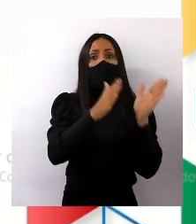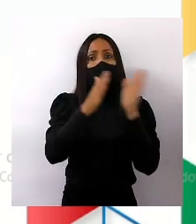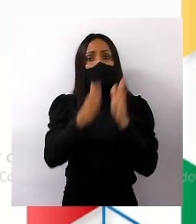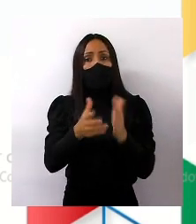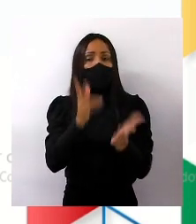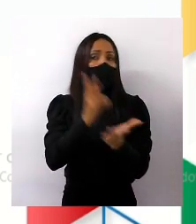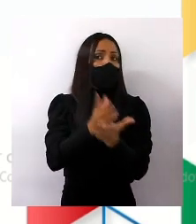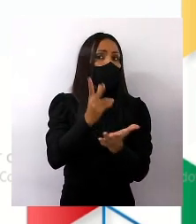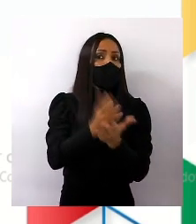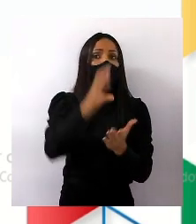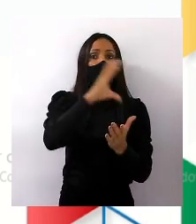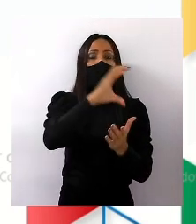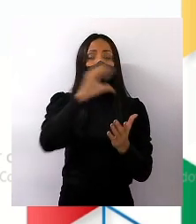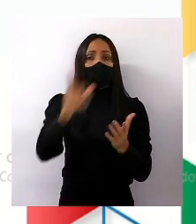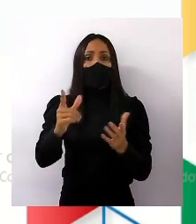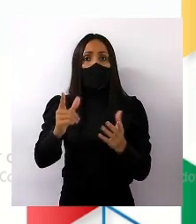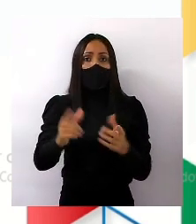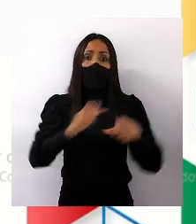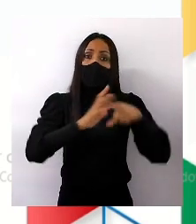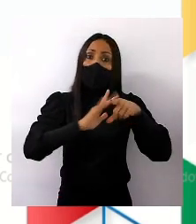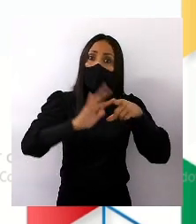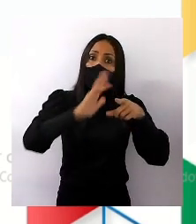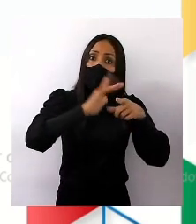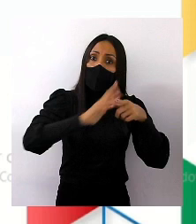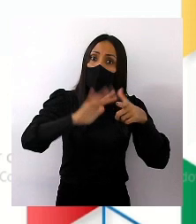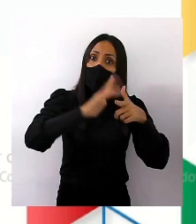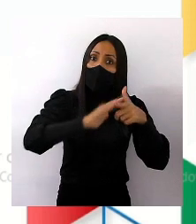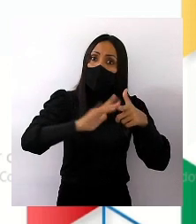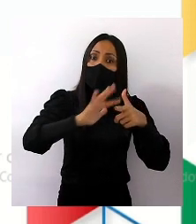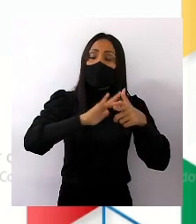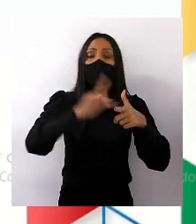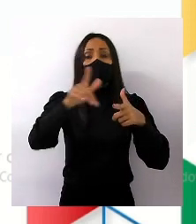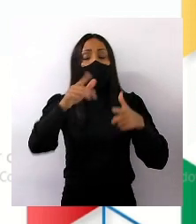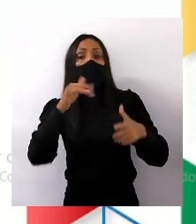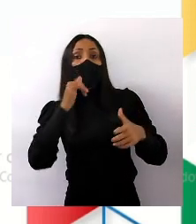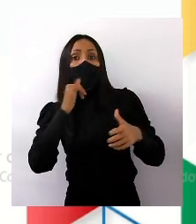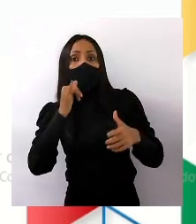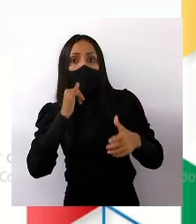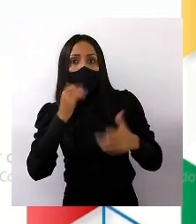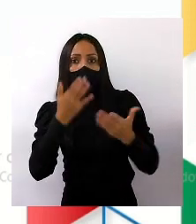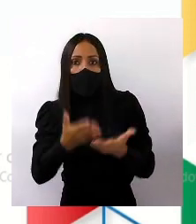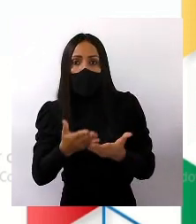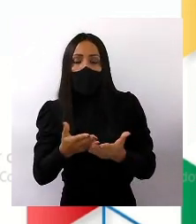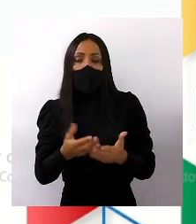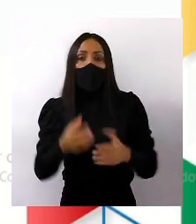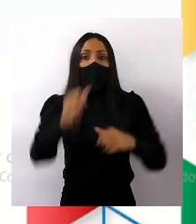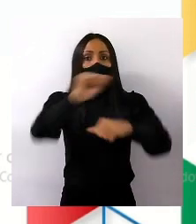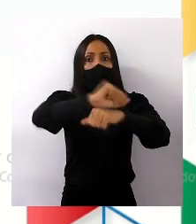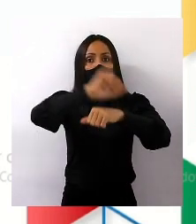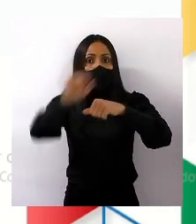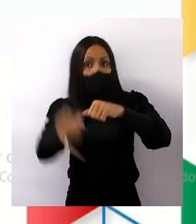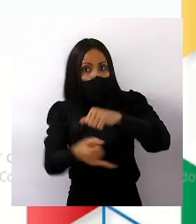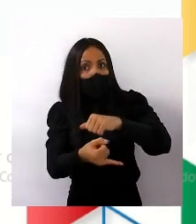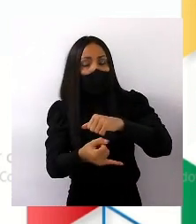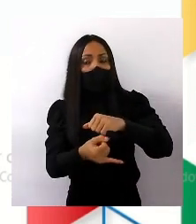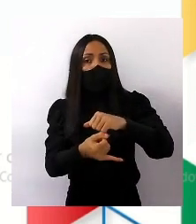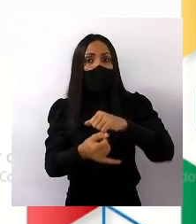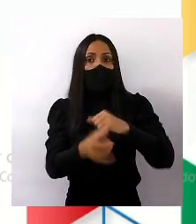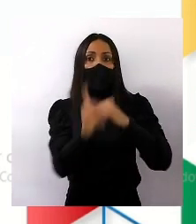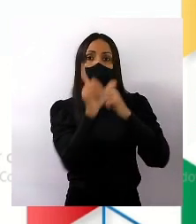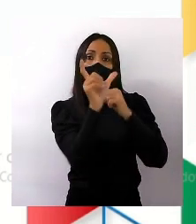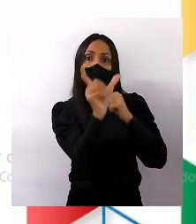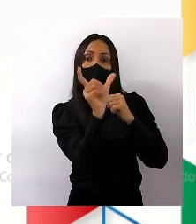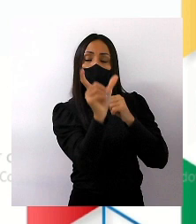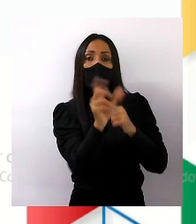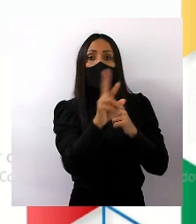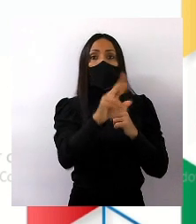mesma classificação morfológica. Olha o exemplo aí. Situado é um adjetivo. Rima com quebrado,